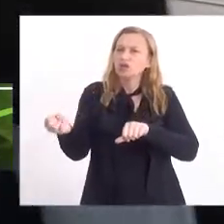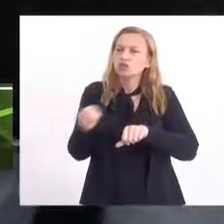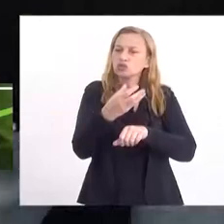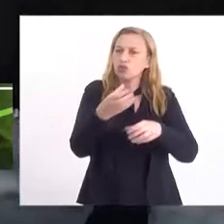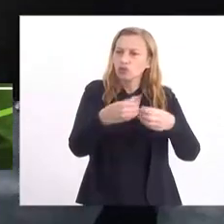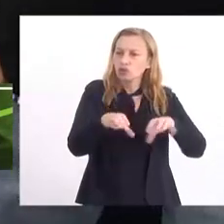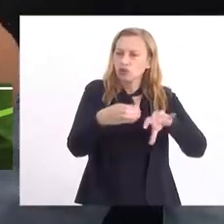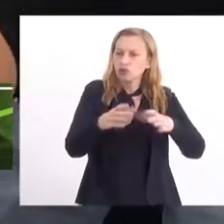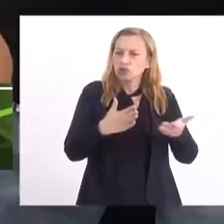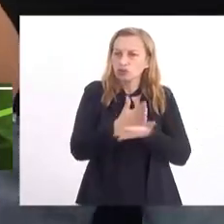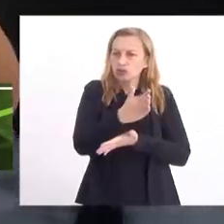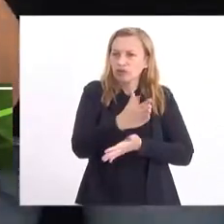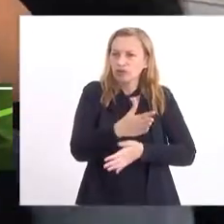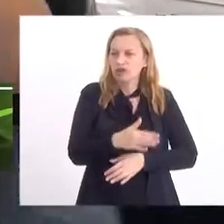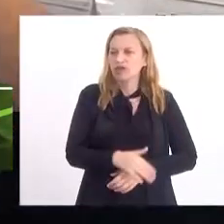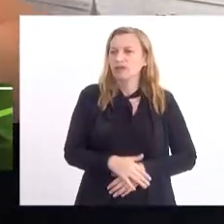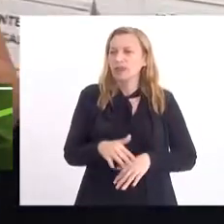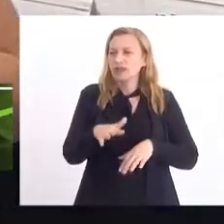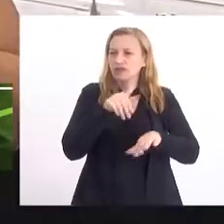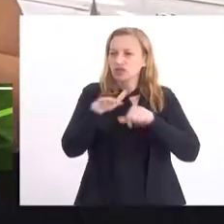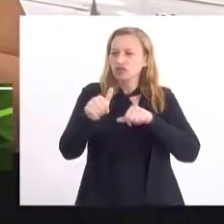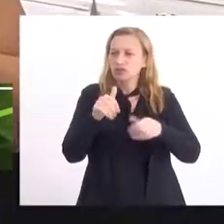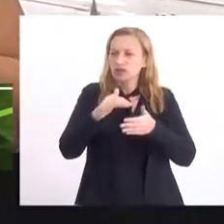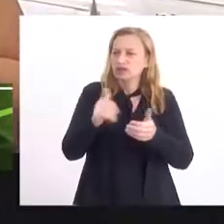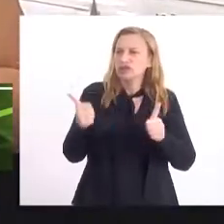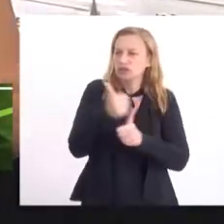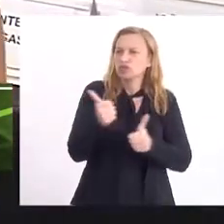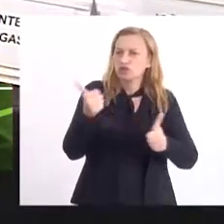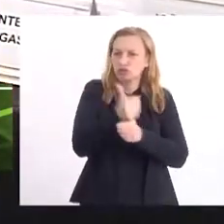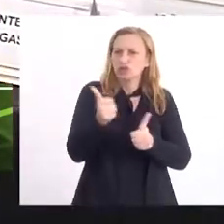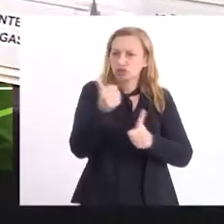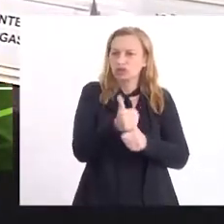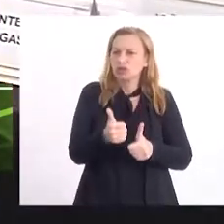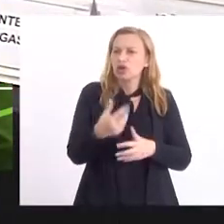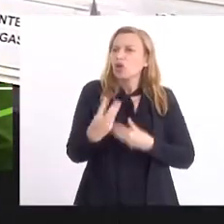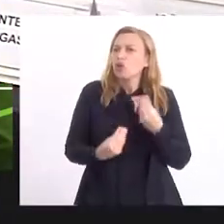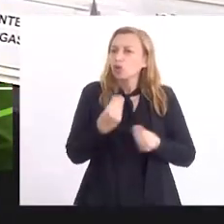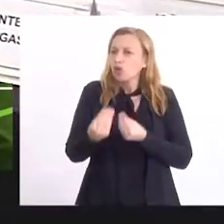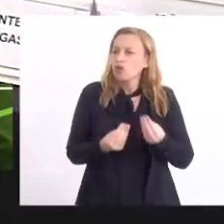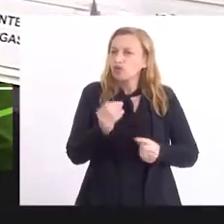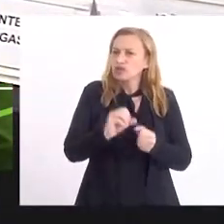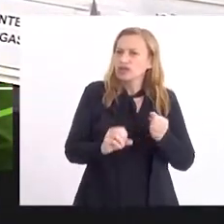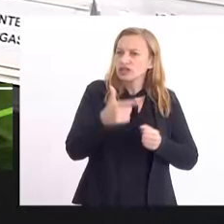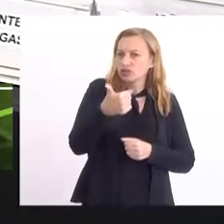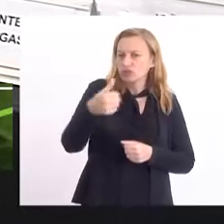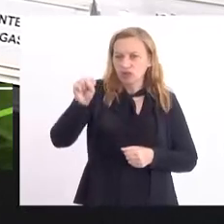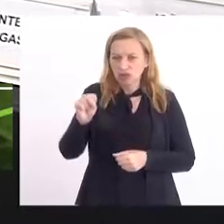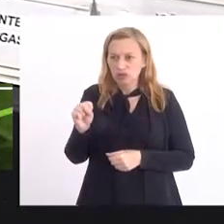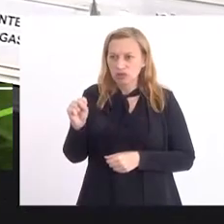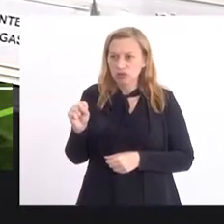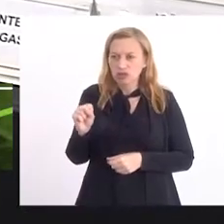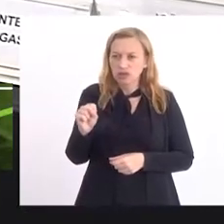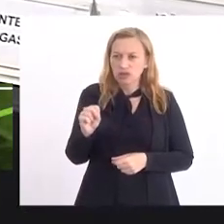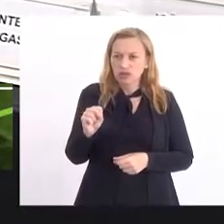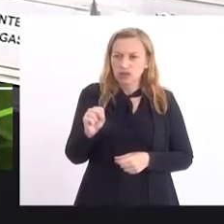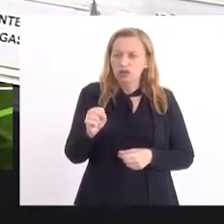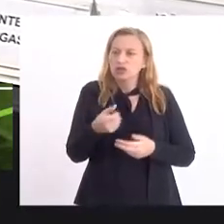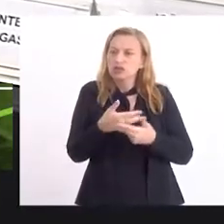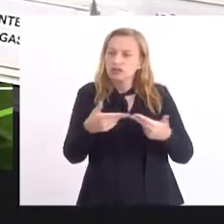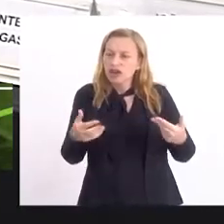que passarem no concurso público. À medida que vai chamando, vão sendo substituídos. Como foi feito em 2018? Foram feitas uma série